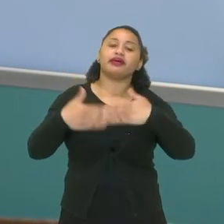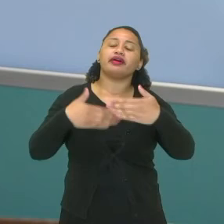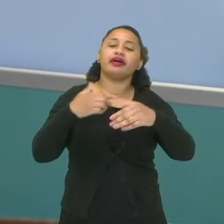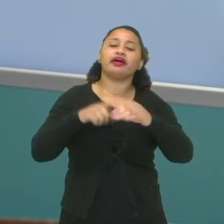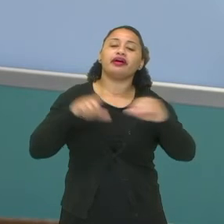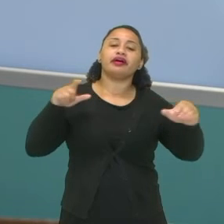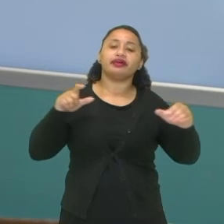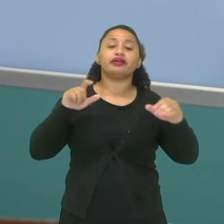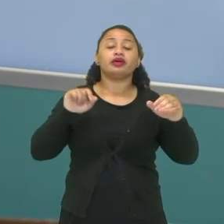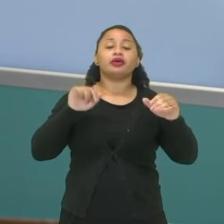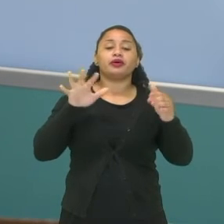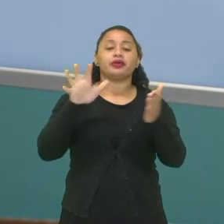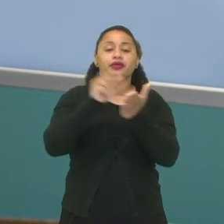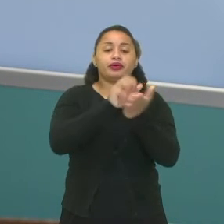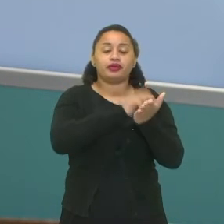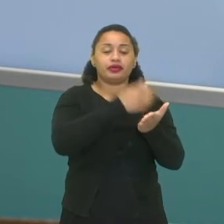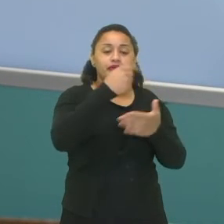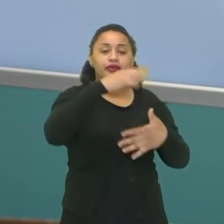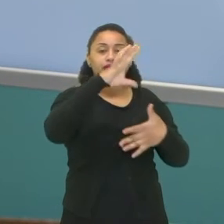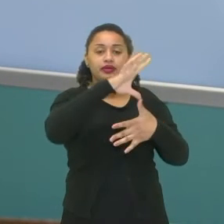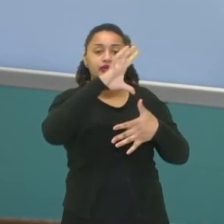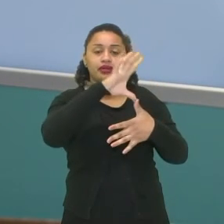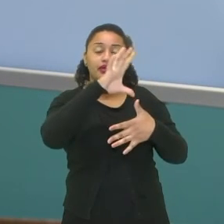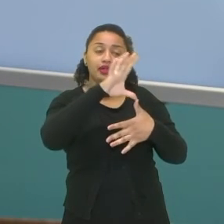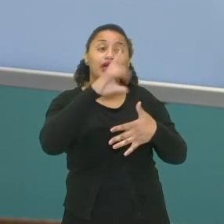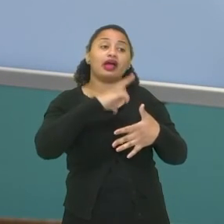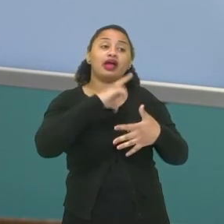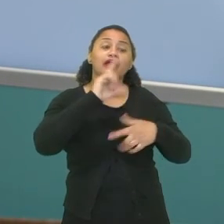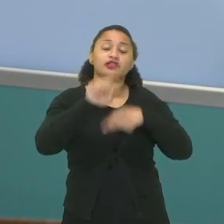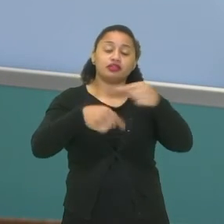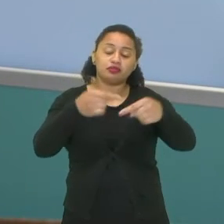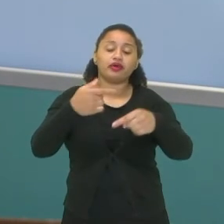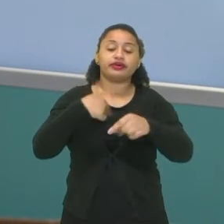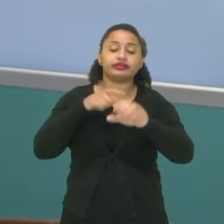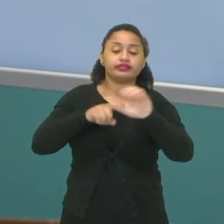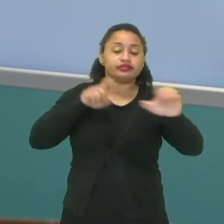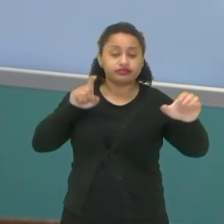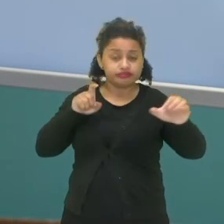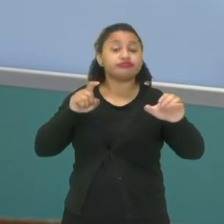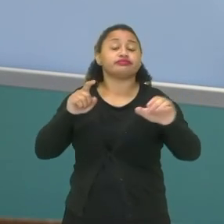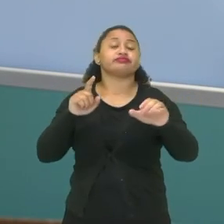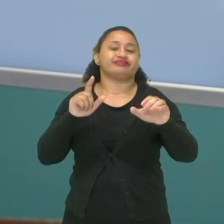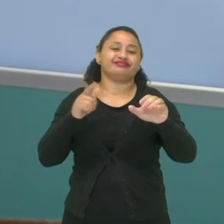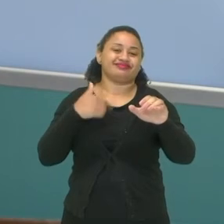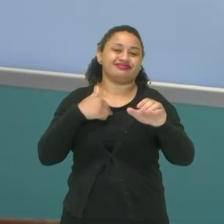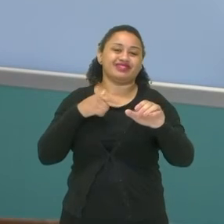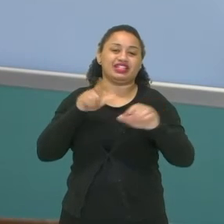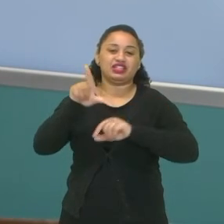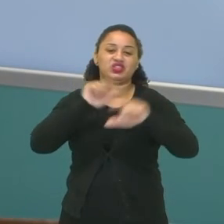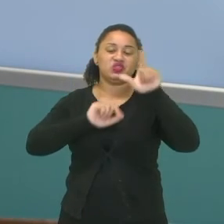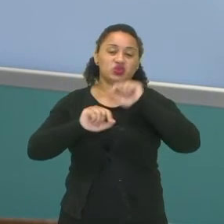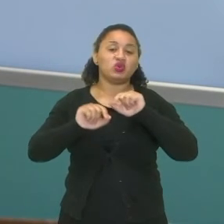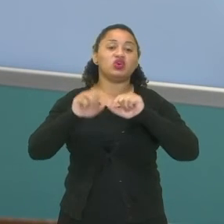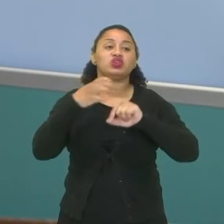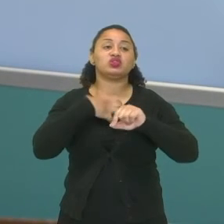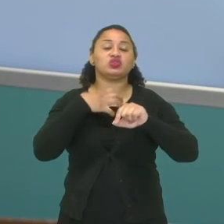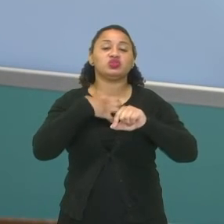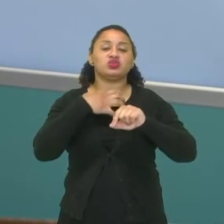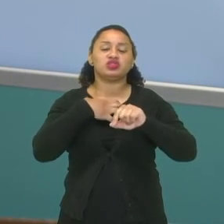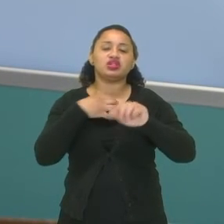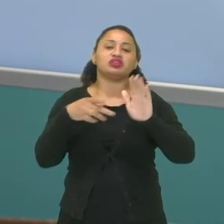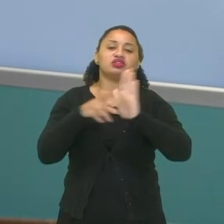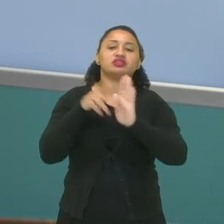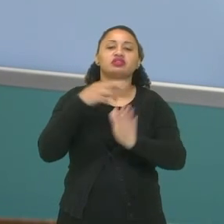das colônias aqui na América que ao se tornarem independentes, elas optam por um regime